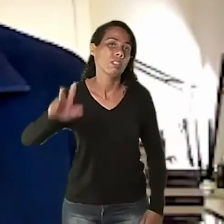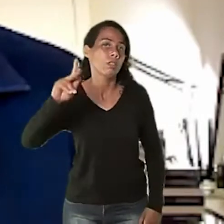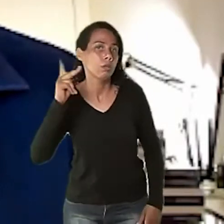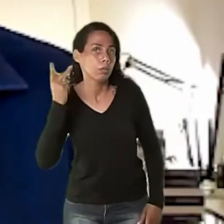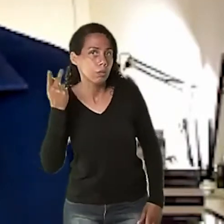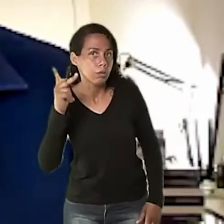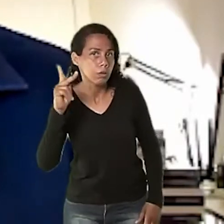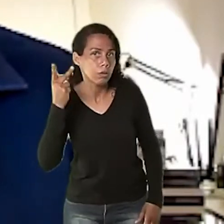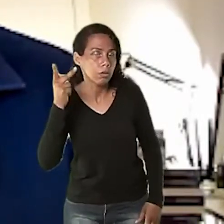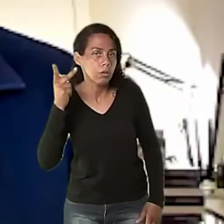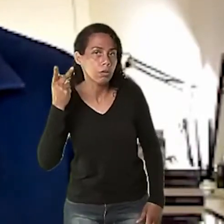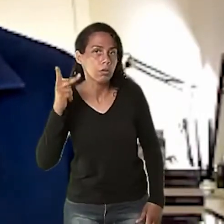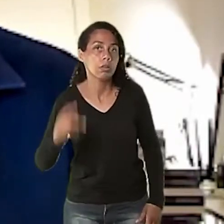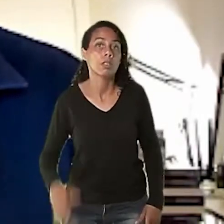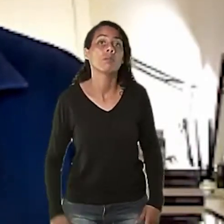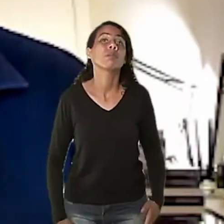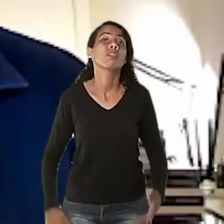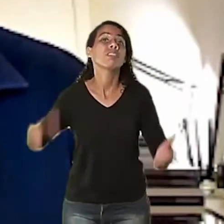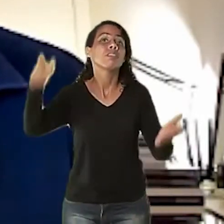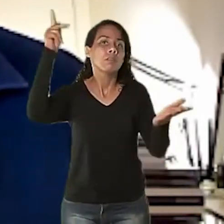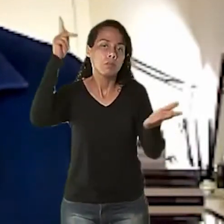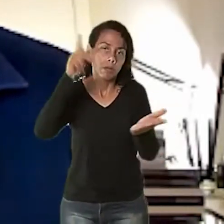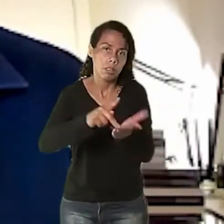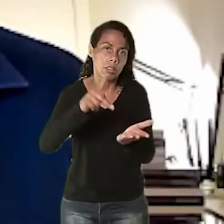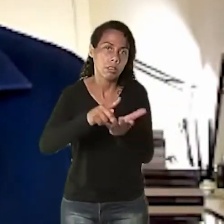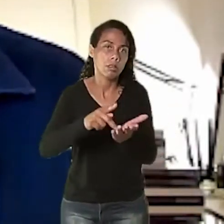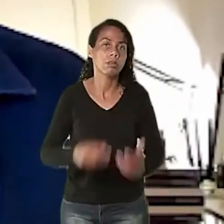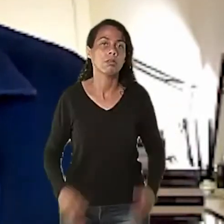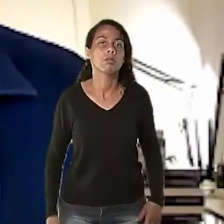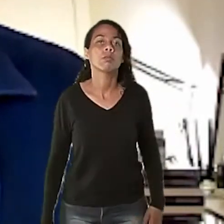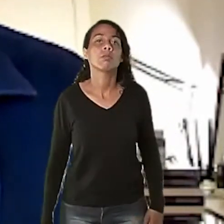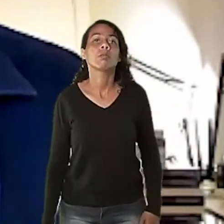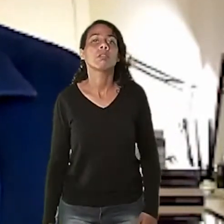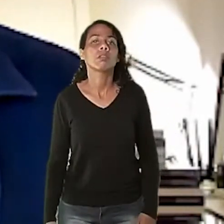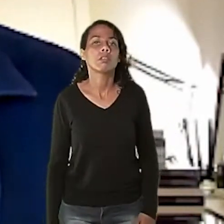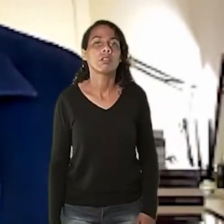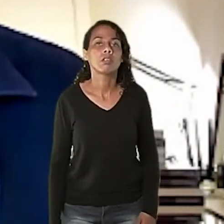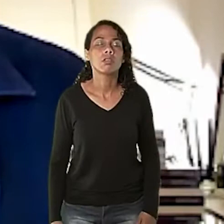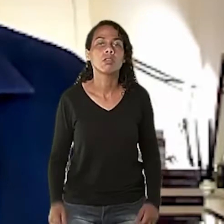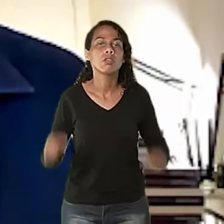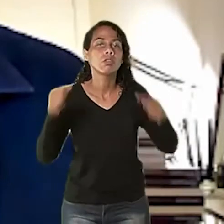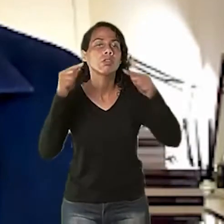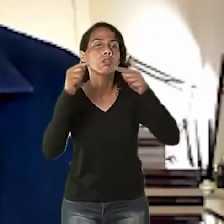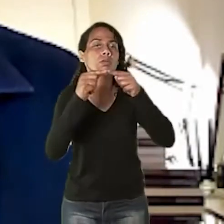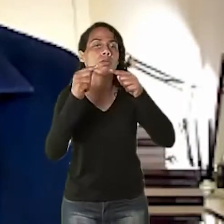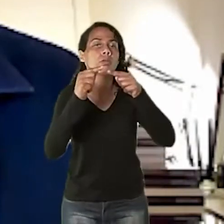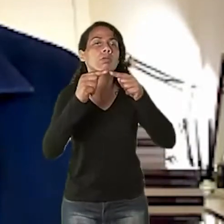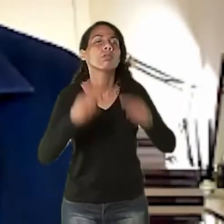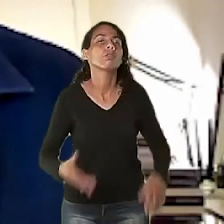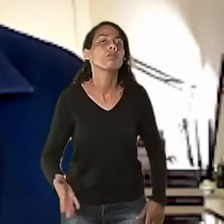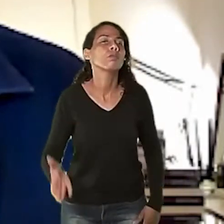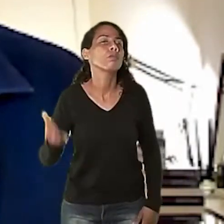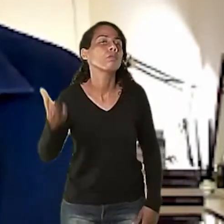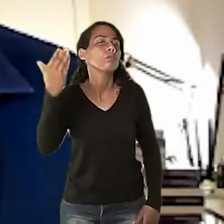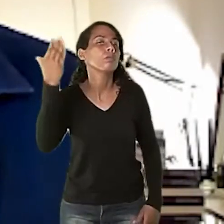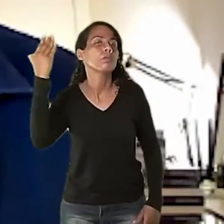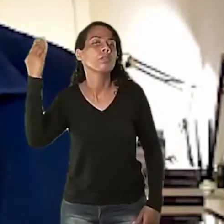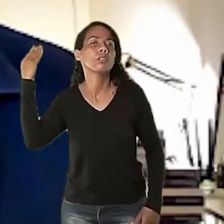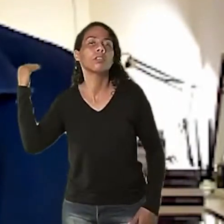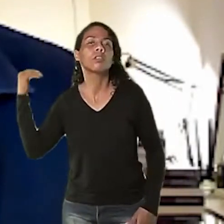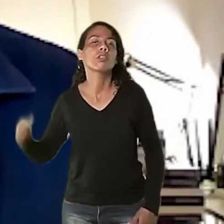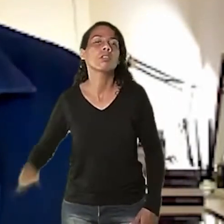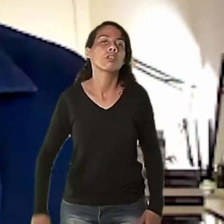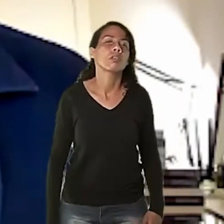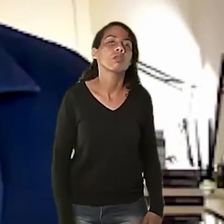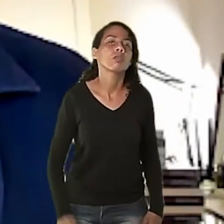do tempo. Eu costumo fazer um paralelo com quando você vai numa cidade, você vai numa loja de souvenirs